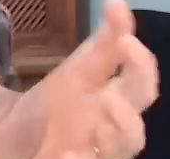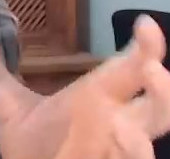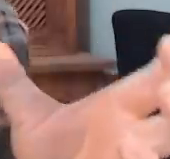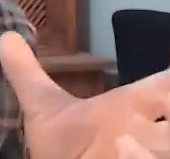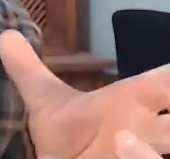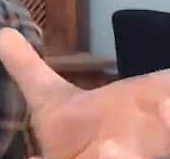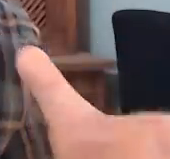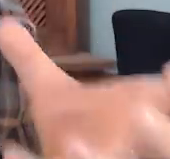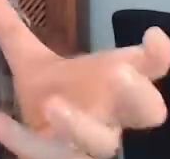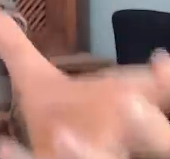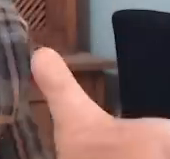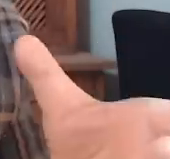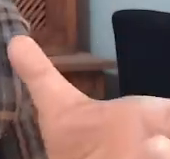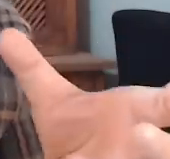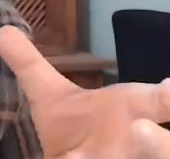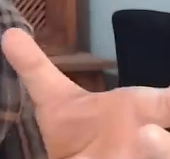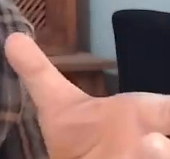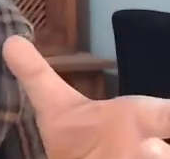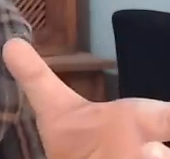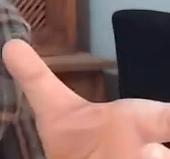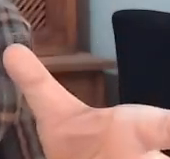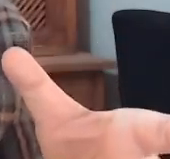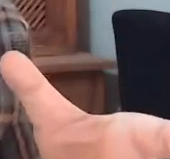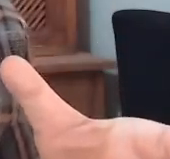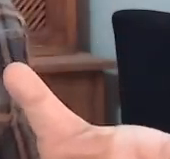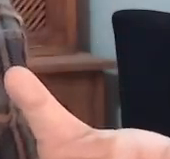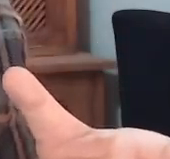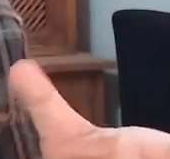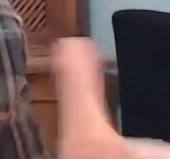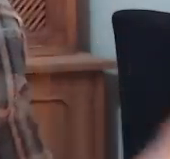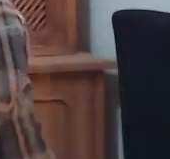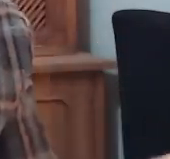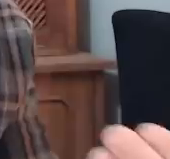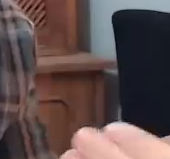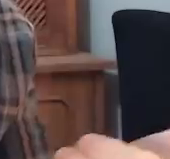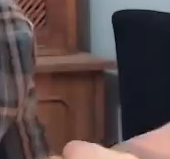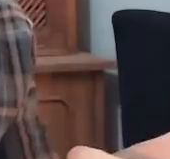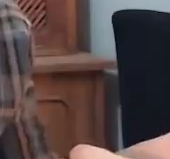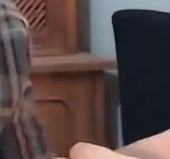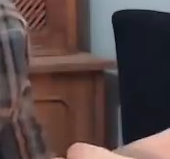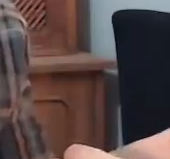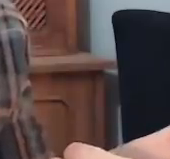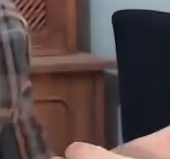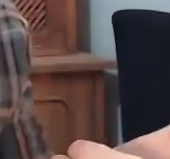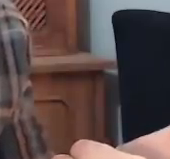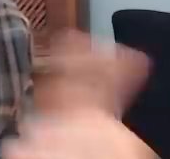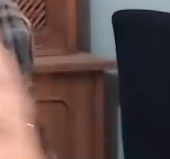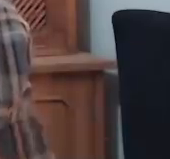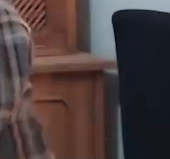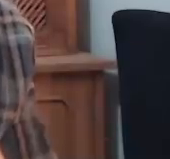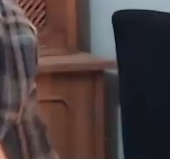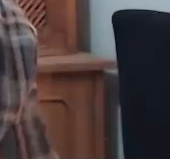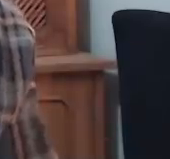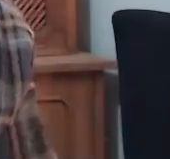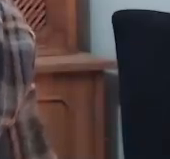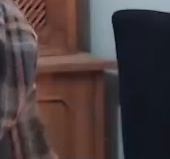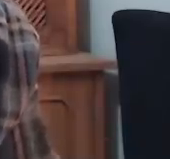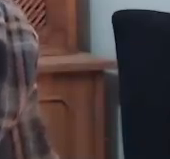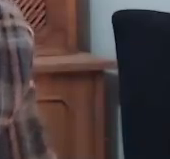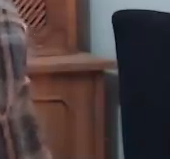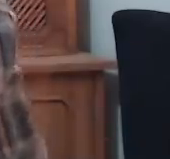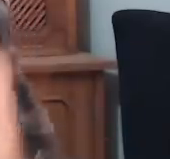foi que a CPI lá de Brasília dos deputados distritais já chamou Gonçalves Dias e isso aqui